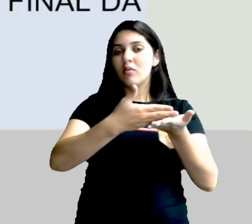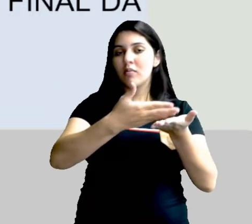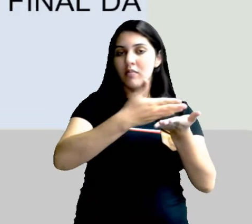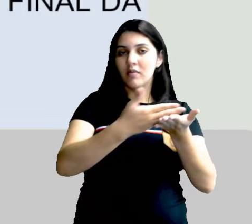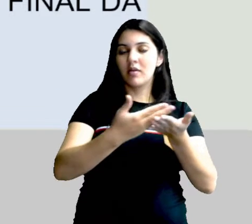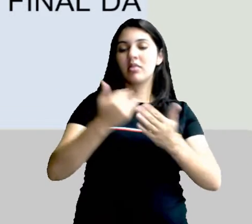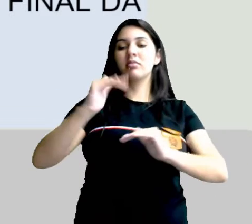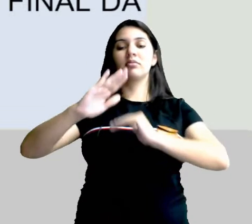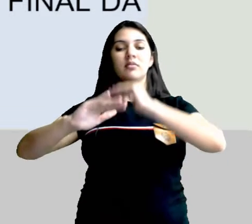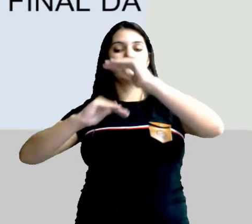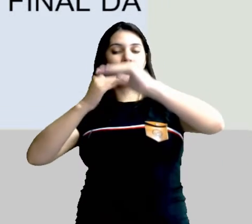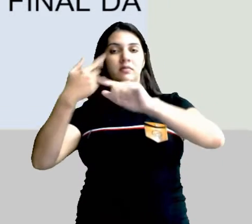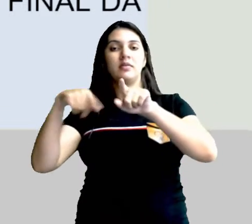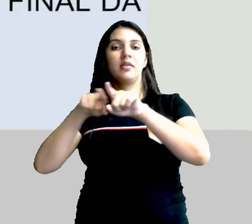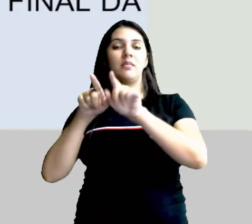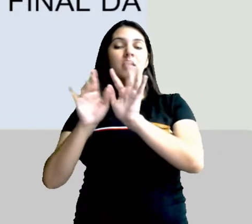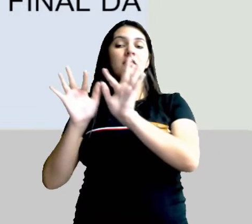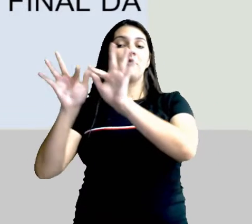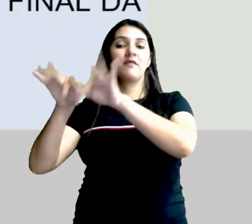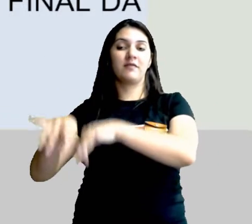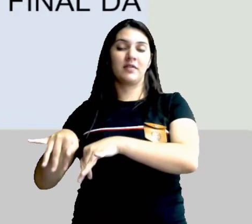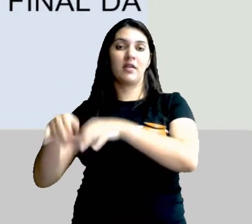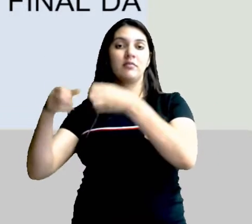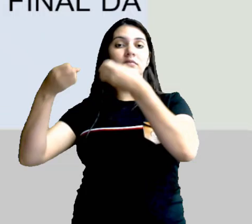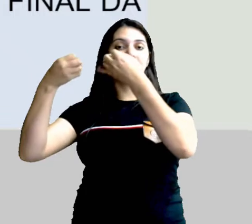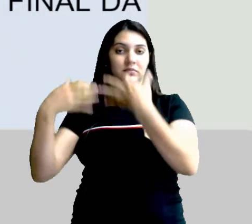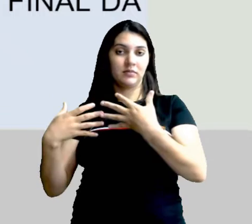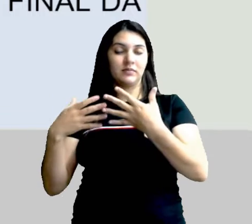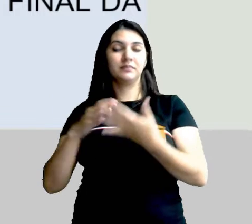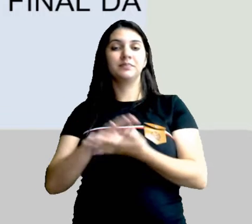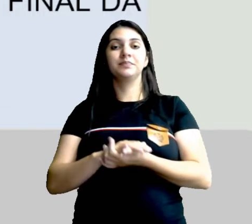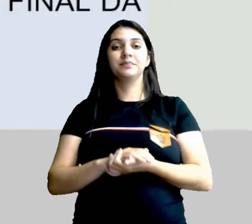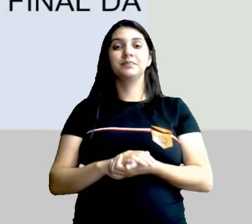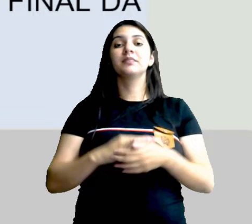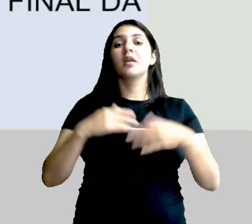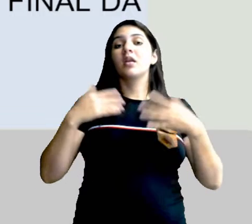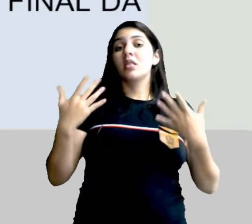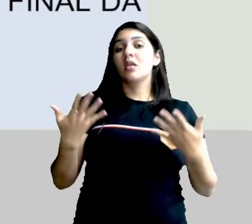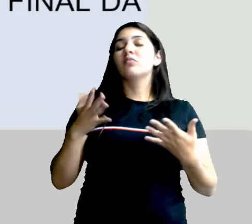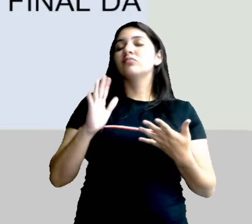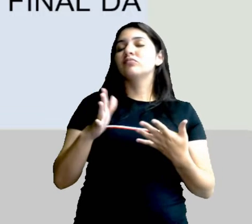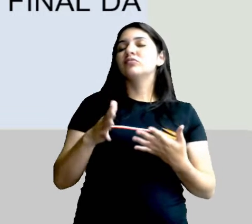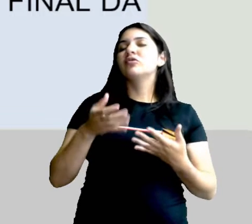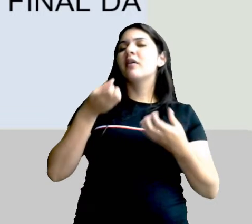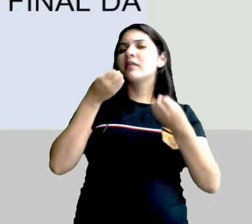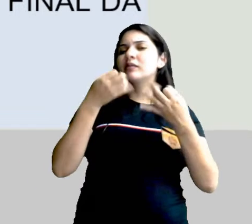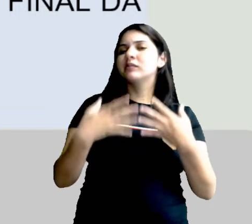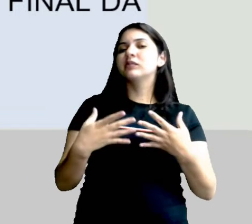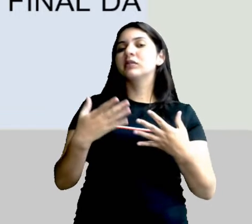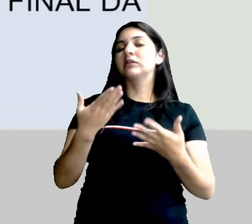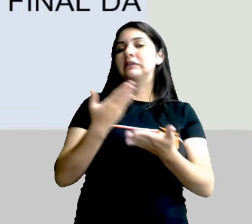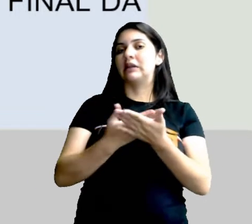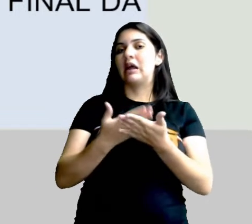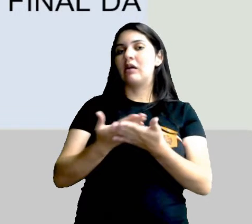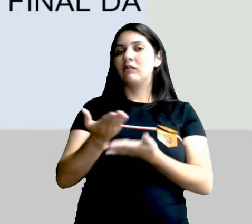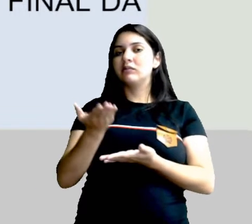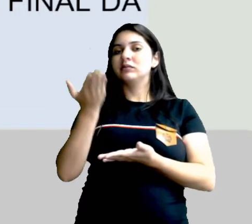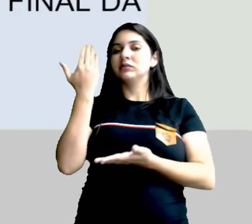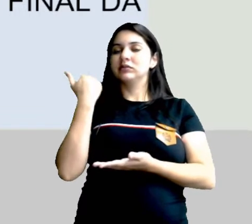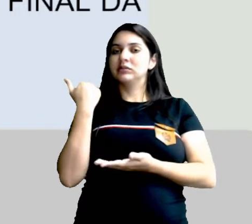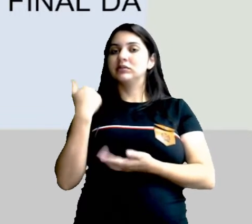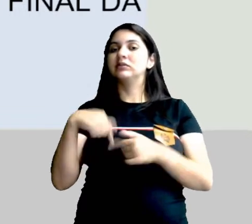inicial, desenvolvimento e a situação final da narrativa. Então, como eu já tinha falado até na aula